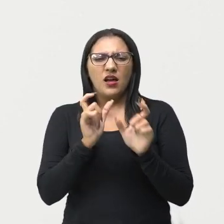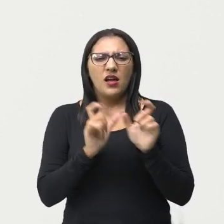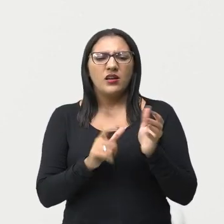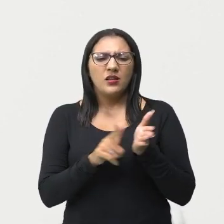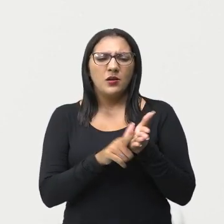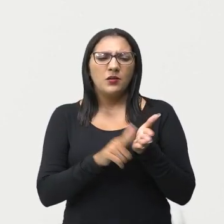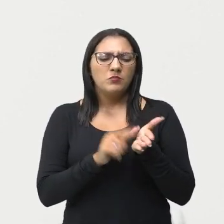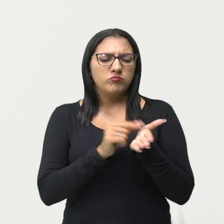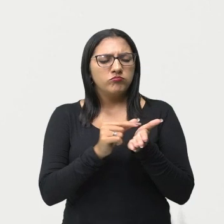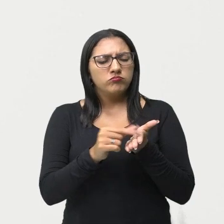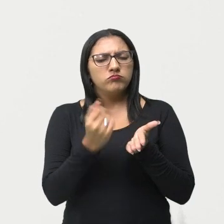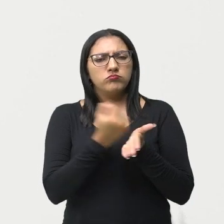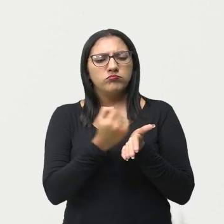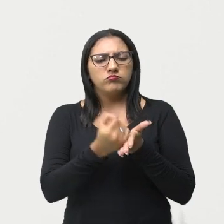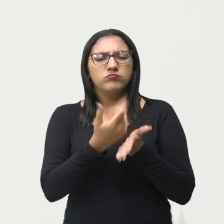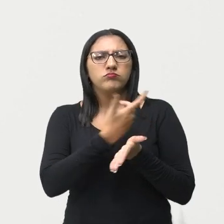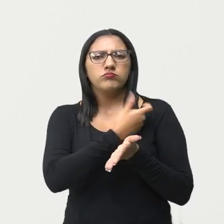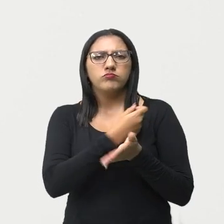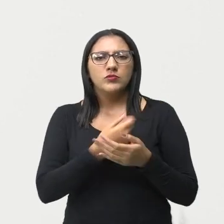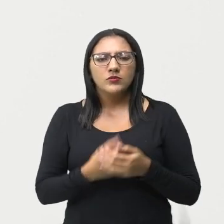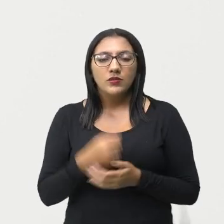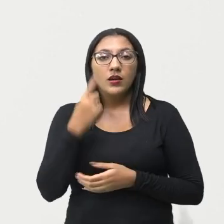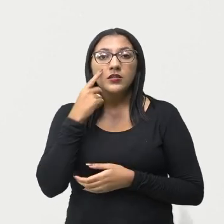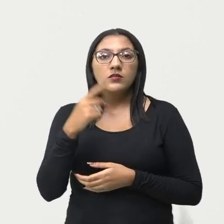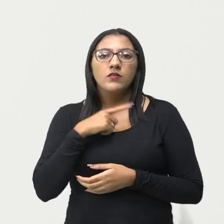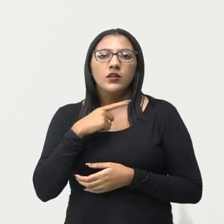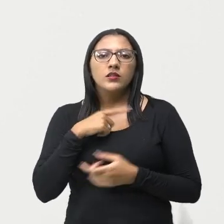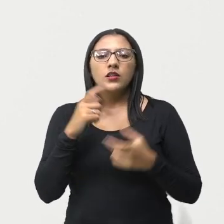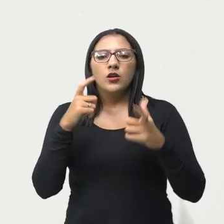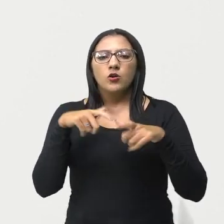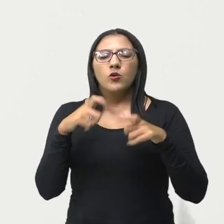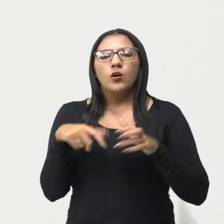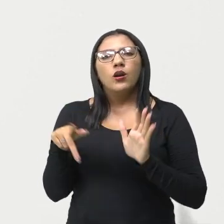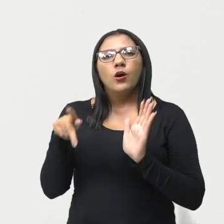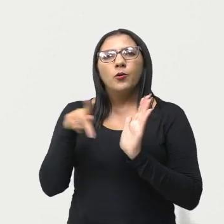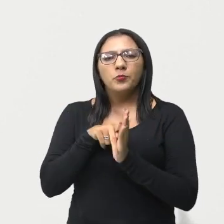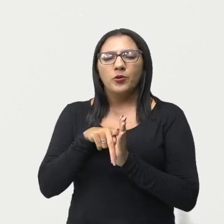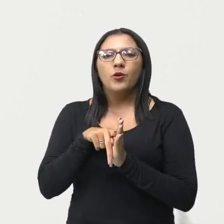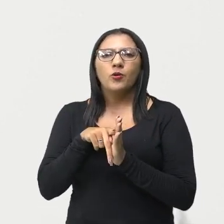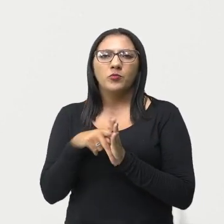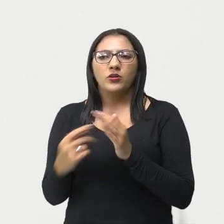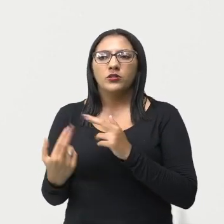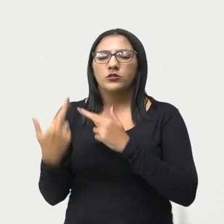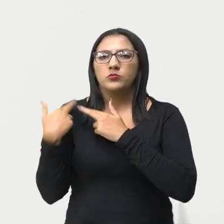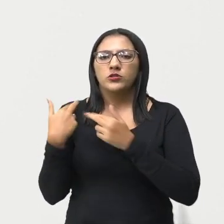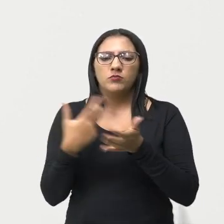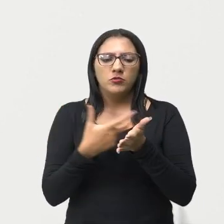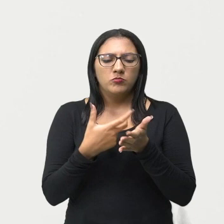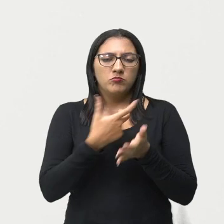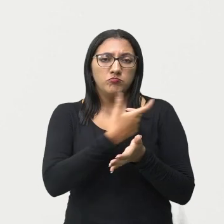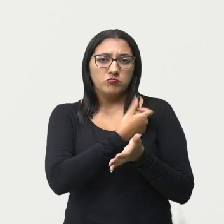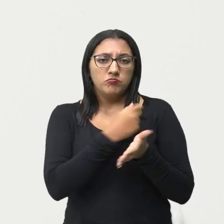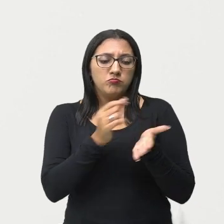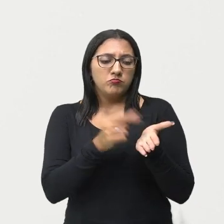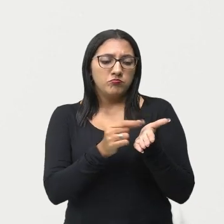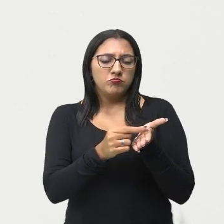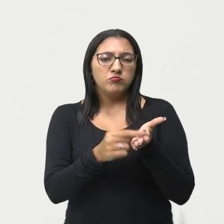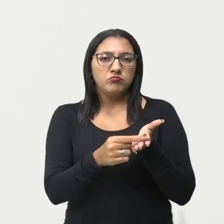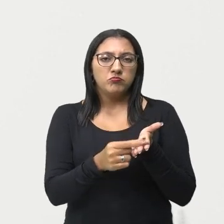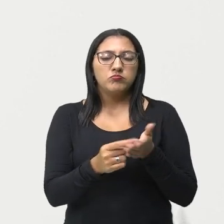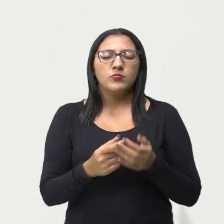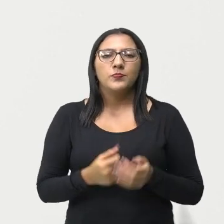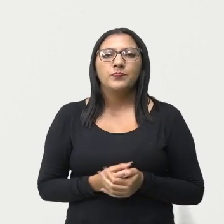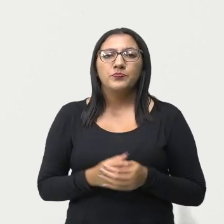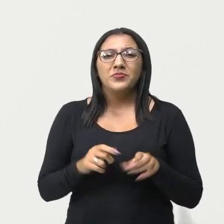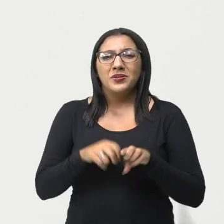nosso texto. Lá se fala que é um local que registra as vacinas que você já tomou e as que ainda irão tomar.